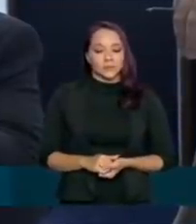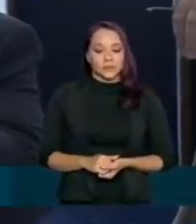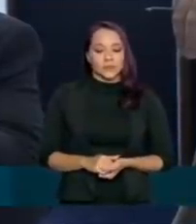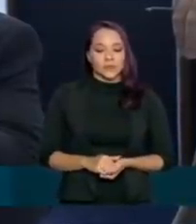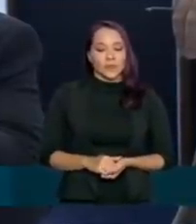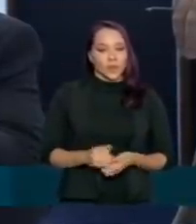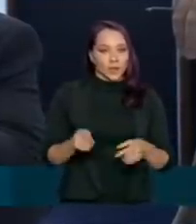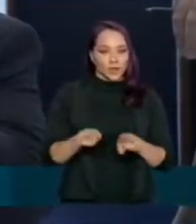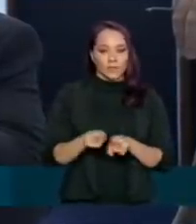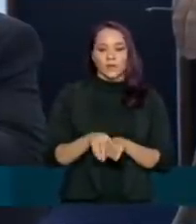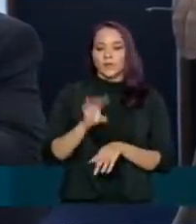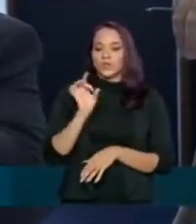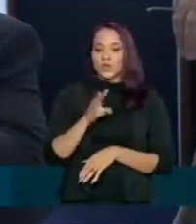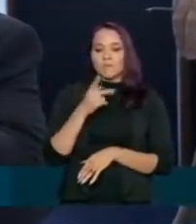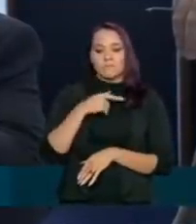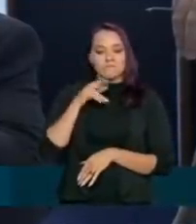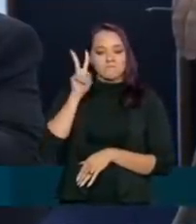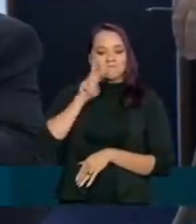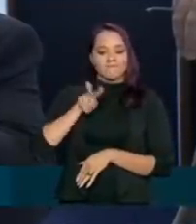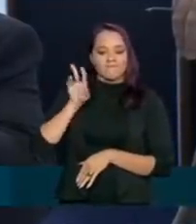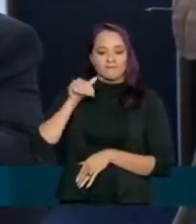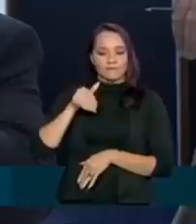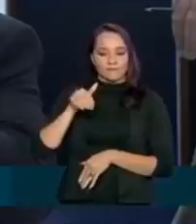Também é só mais uma visão. Pode ir?